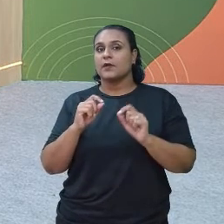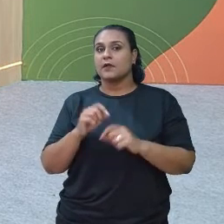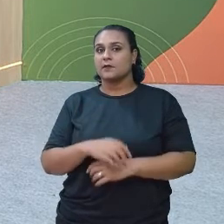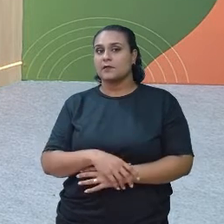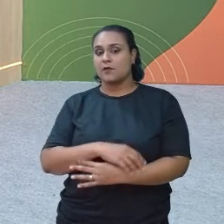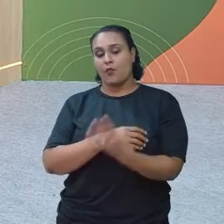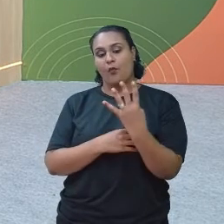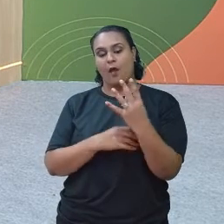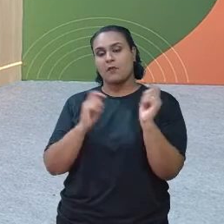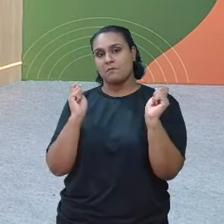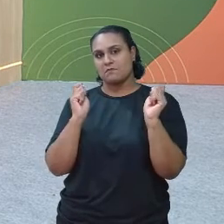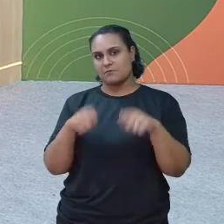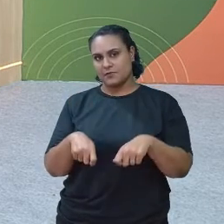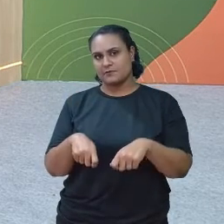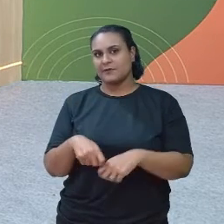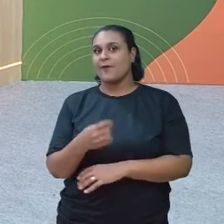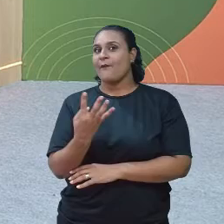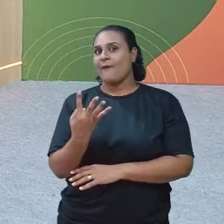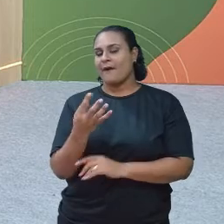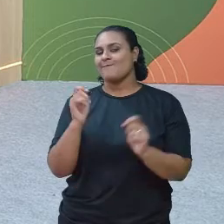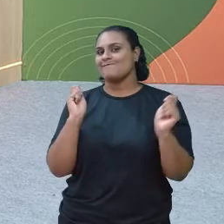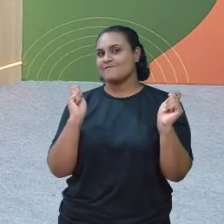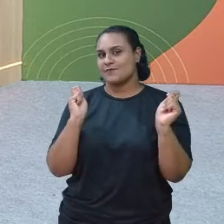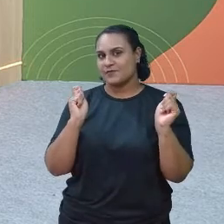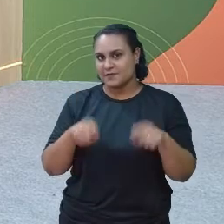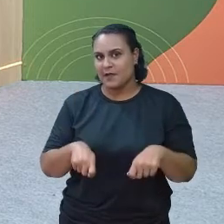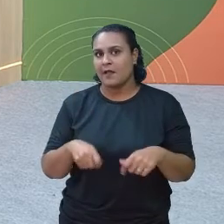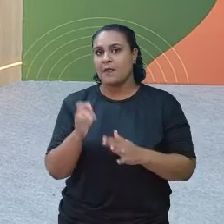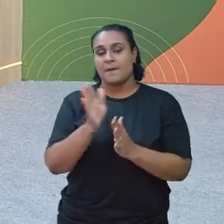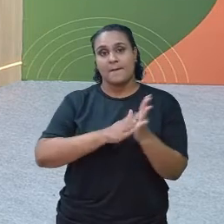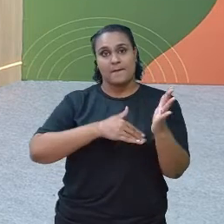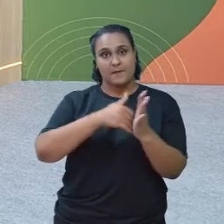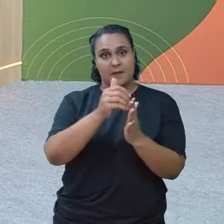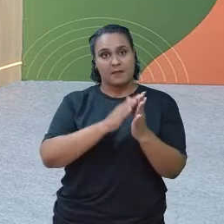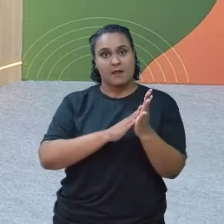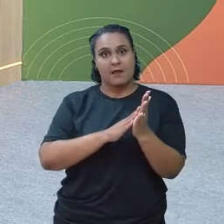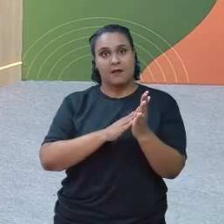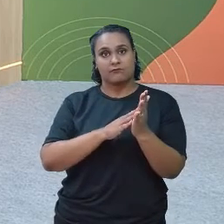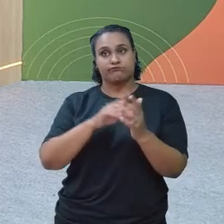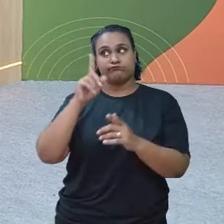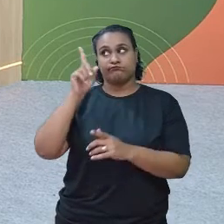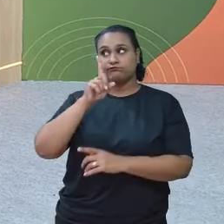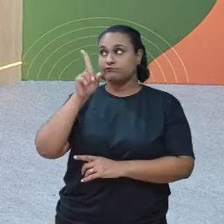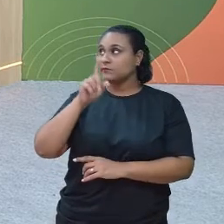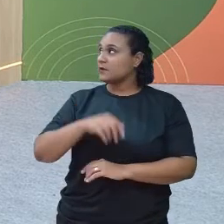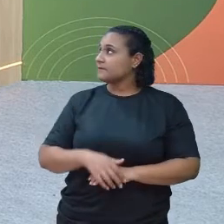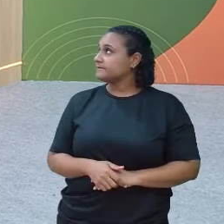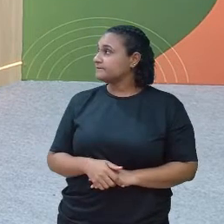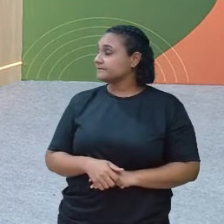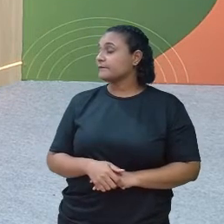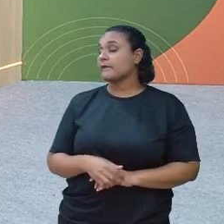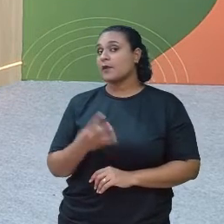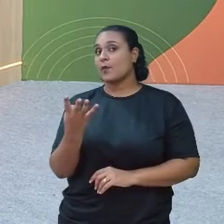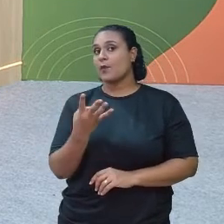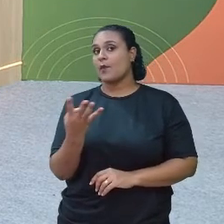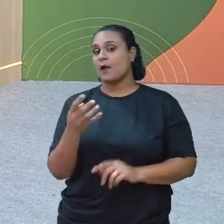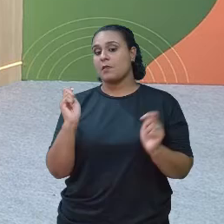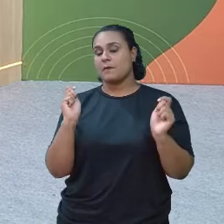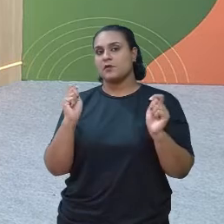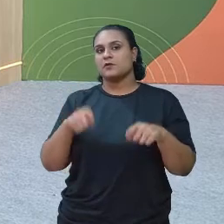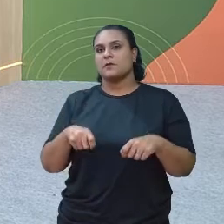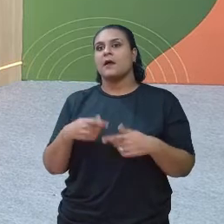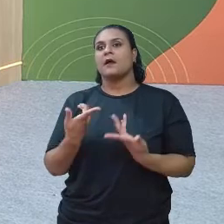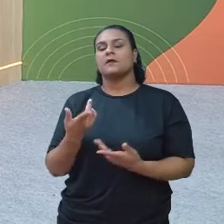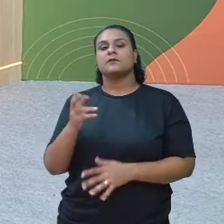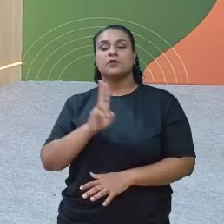4 possibilidades. Eu tenho 4 maneiras de pintar essa região e eu tenho 4 maneiras de descrever